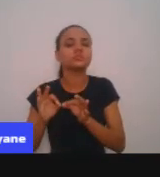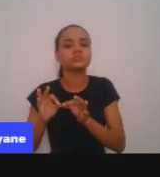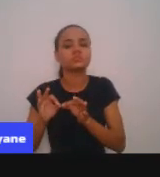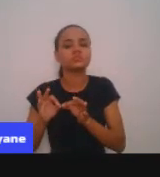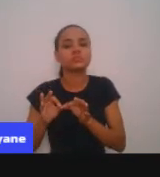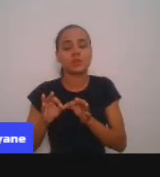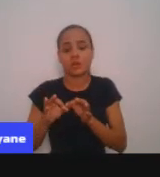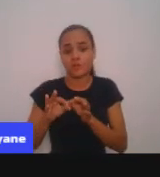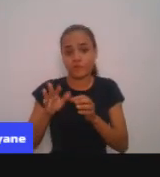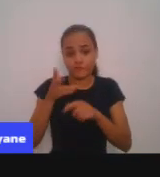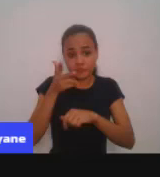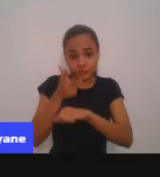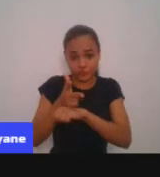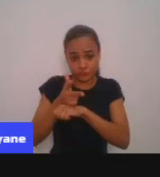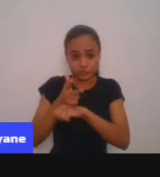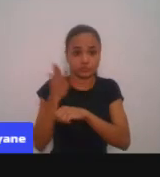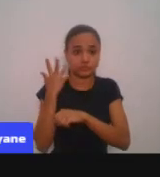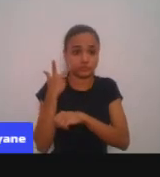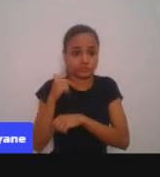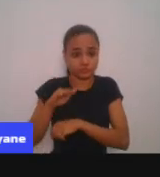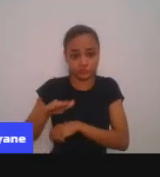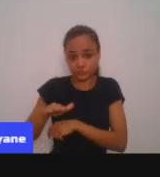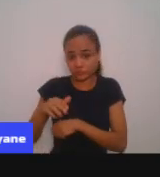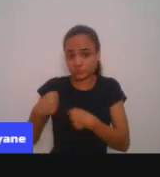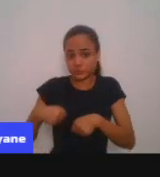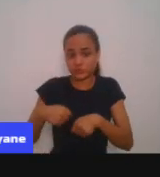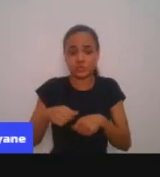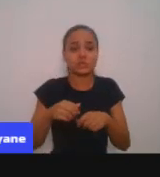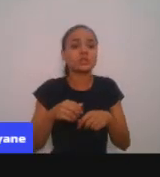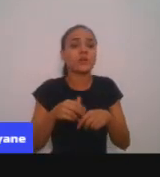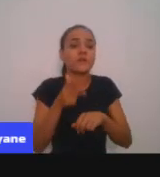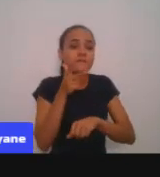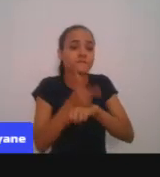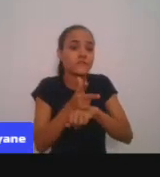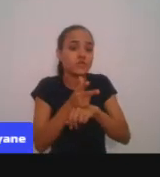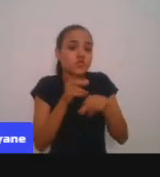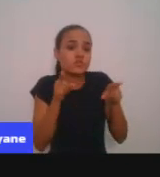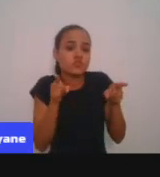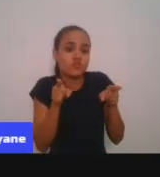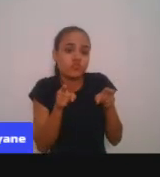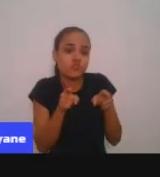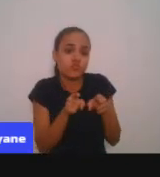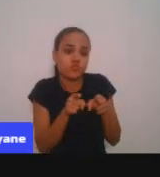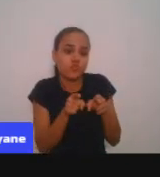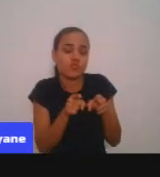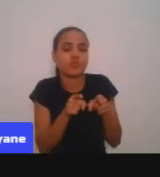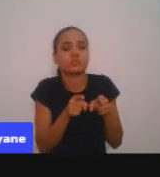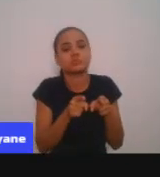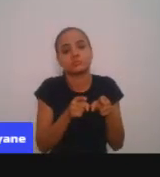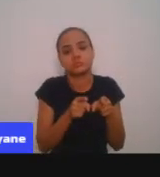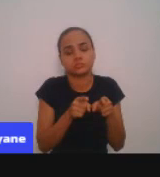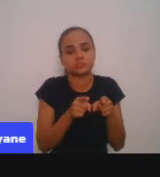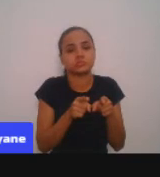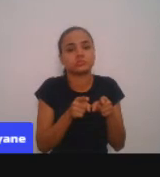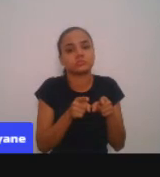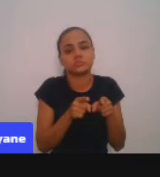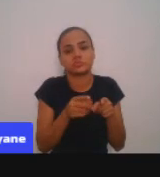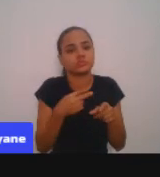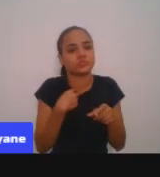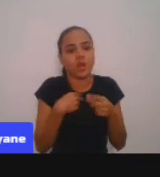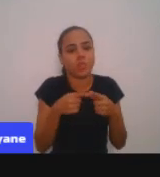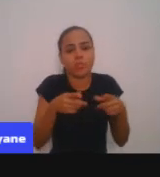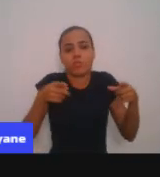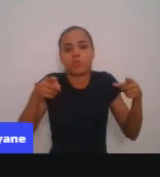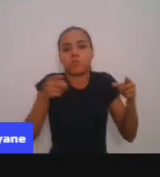ser um vídeo curto, não pode ser um vídeo muito comprido. Não adianta você querer, mas, por exemplo, tem 4